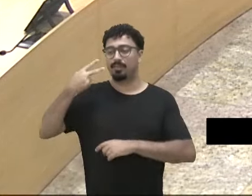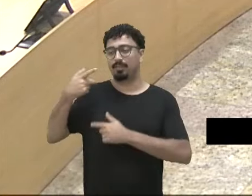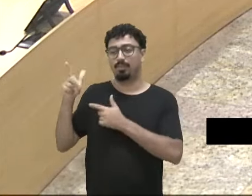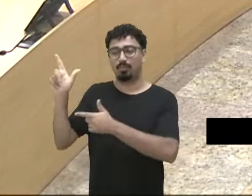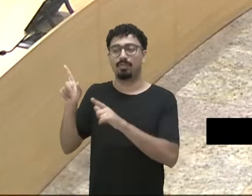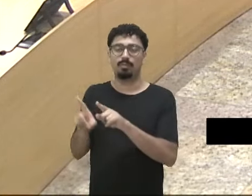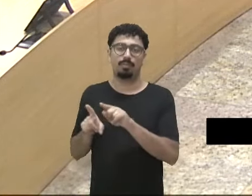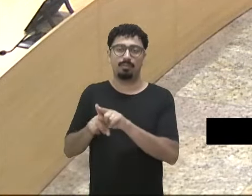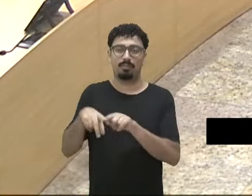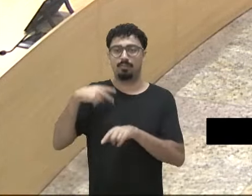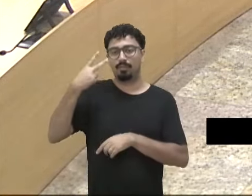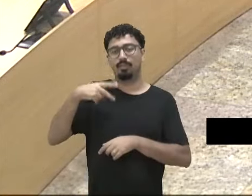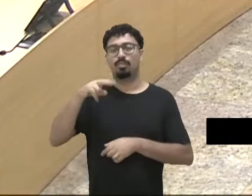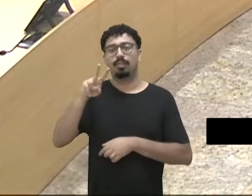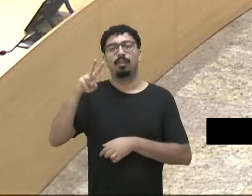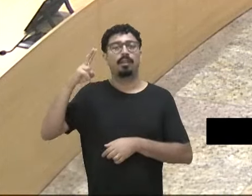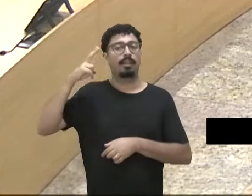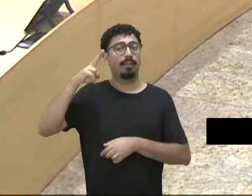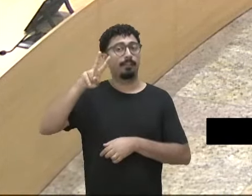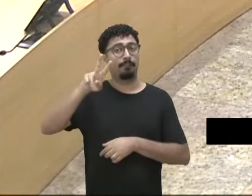da vereadora Vivi da Rádio.